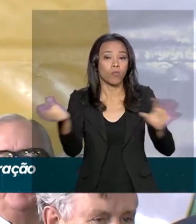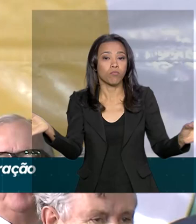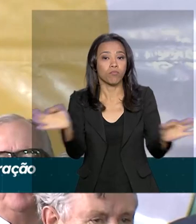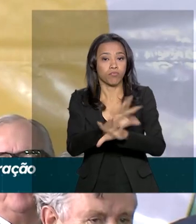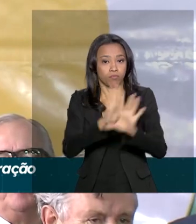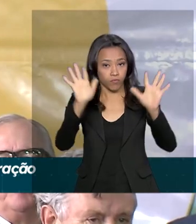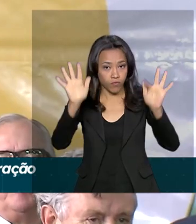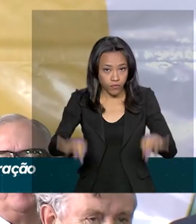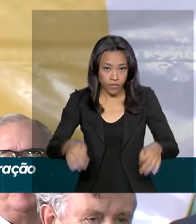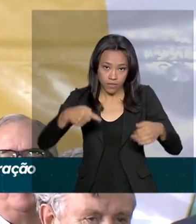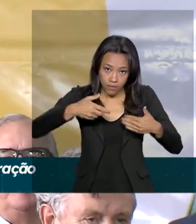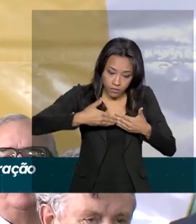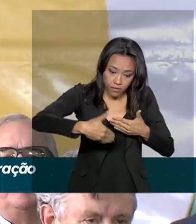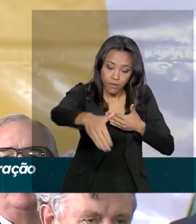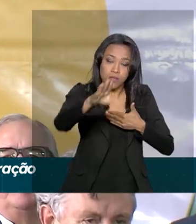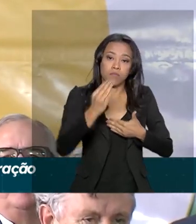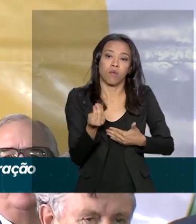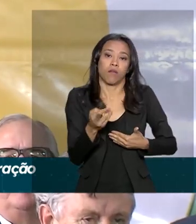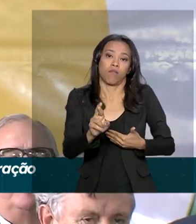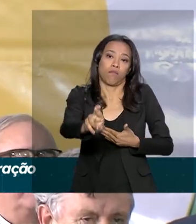mais um trecho